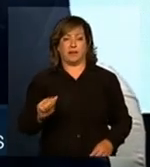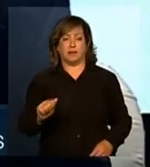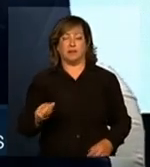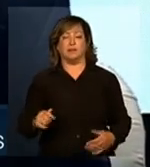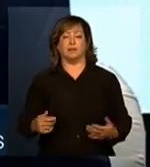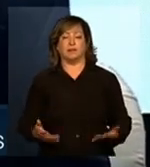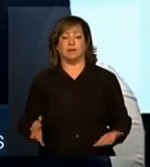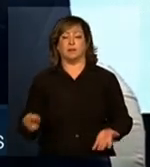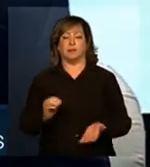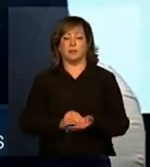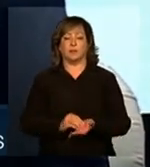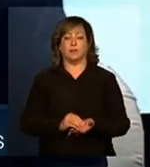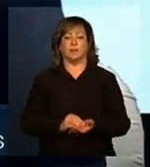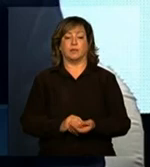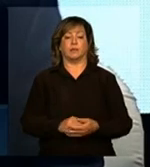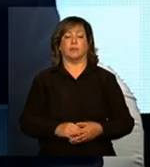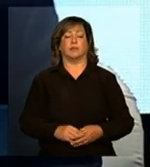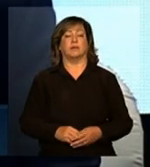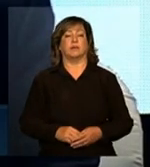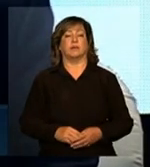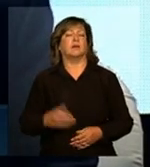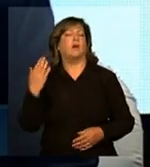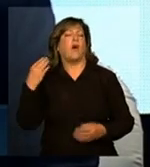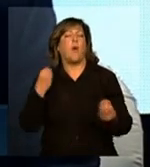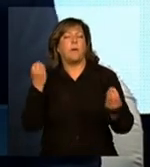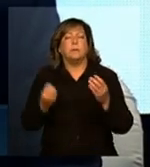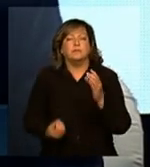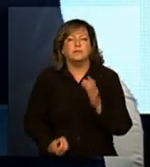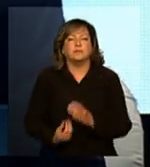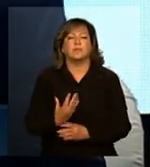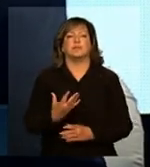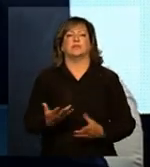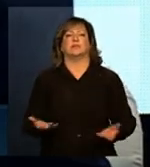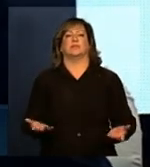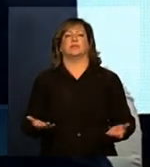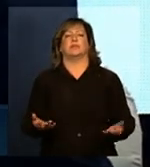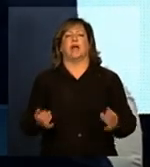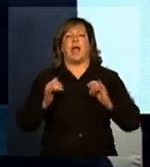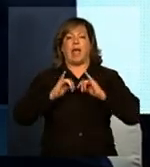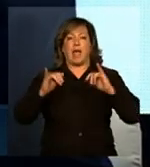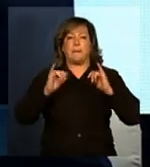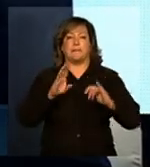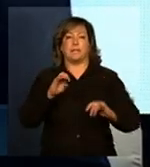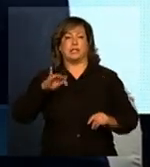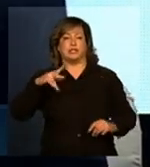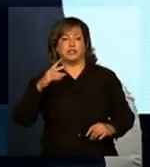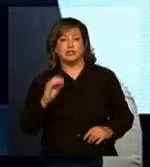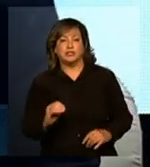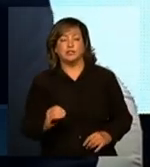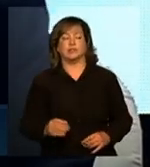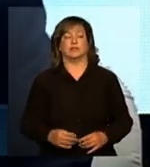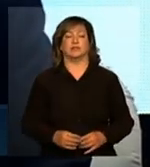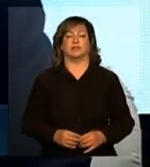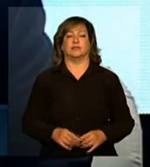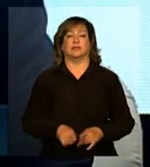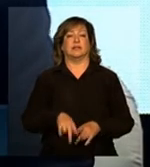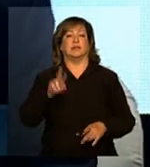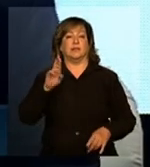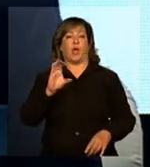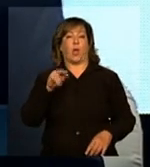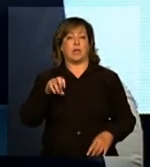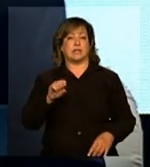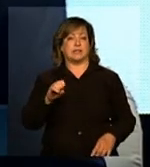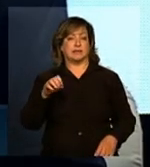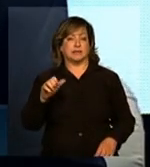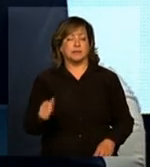colocando do nascimento do PAA, da campanha do Betinho, do papel do